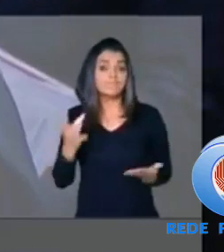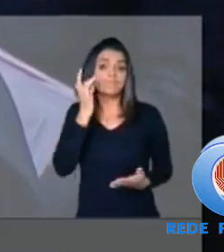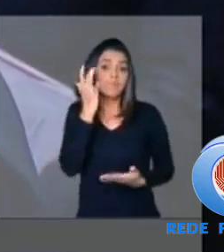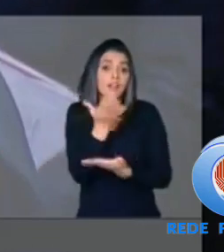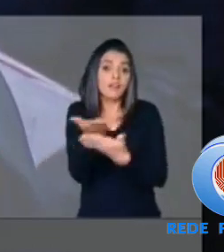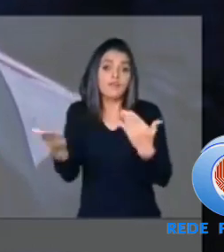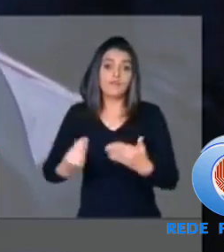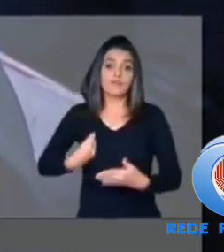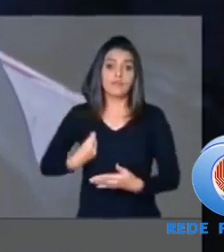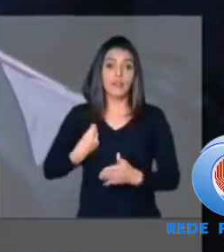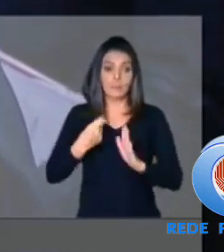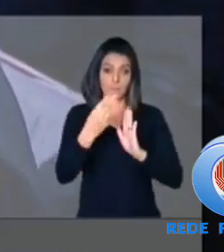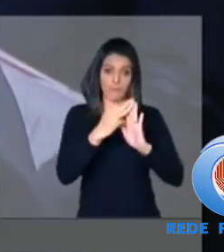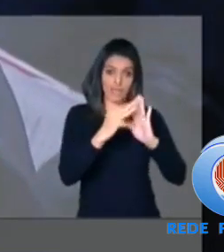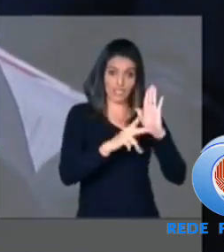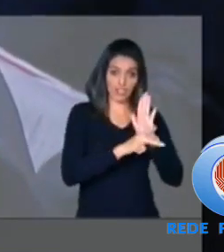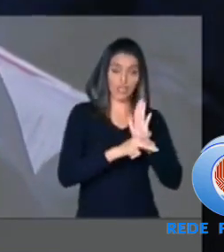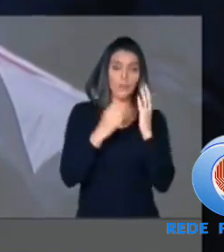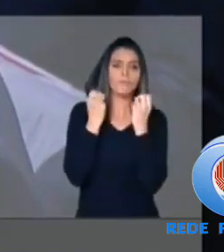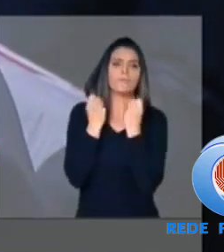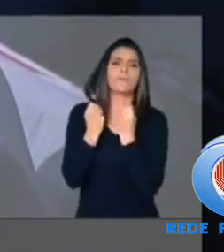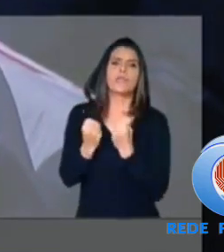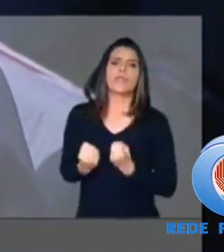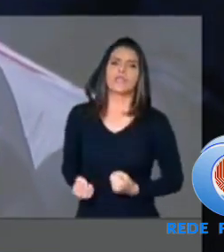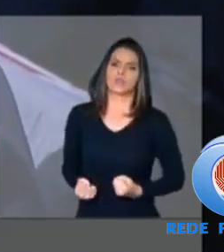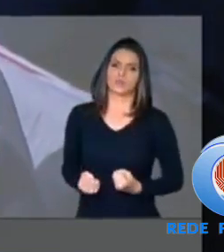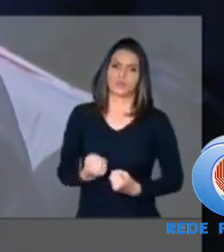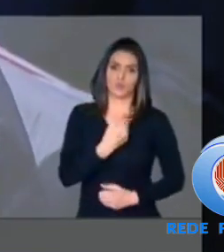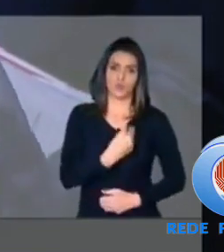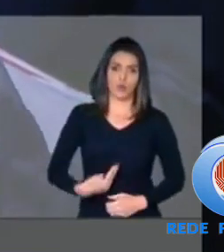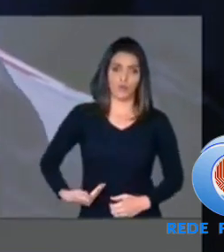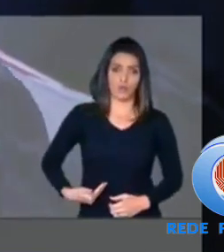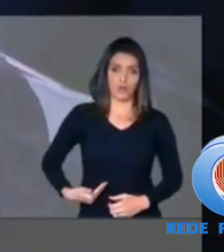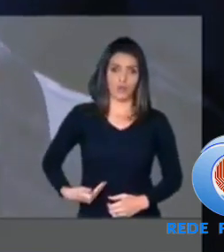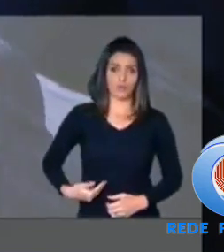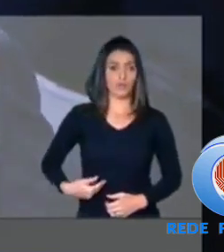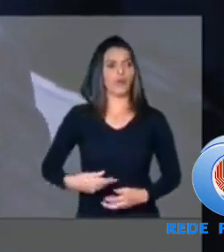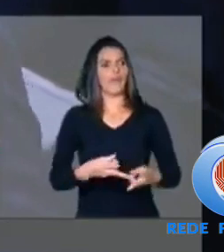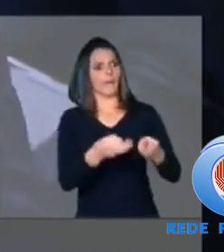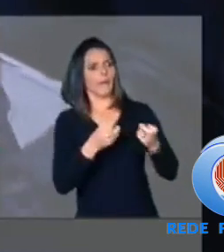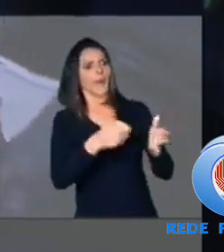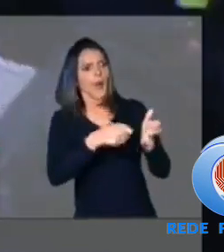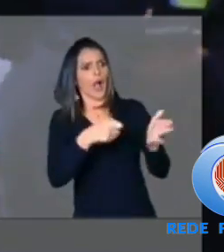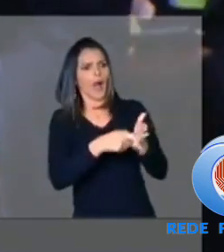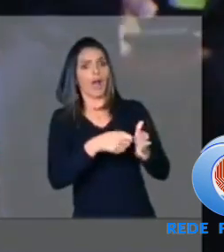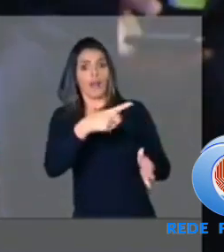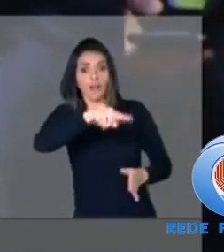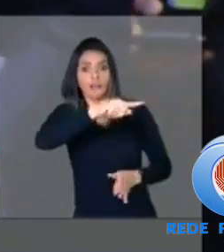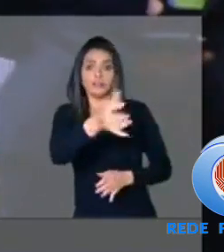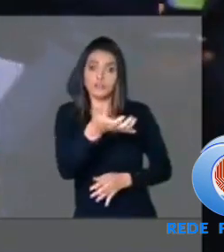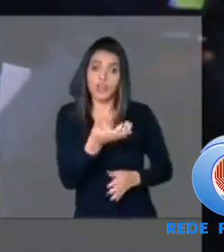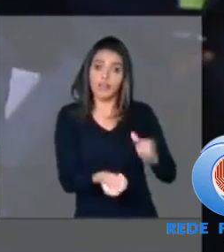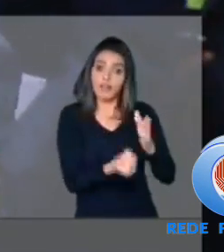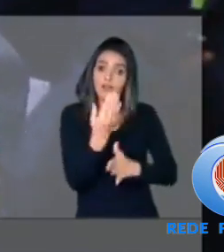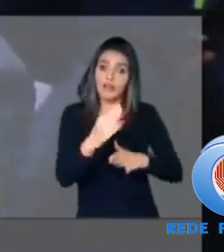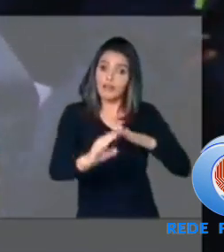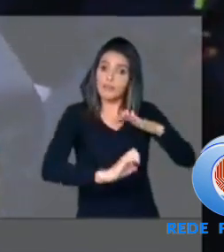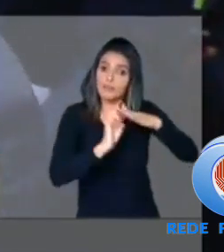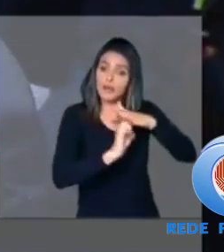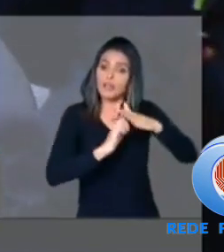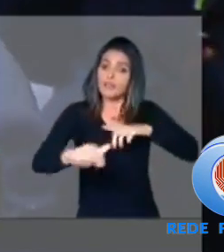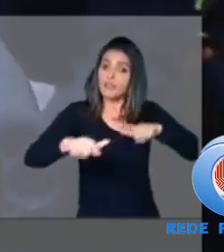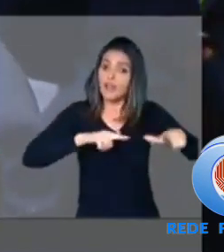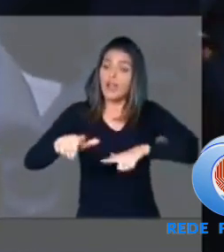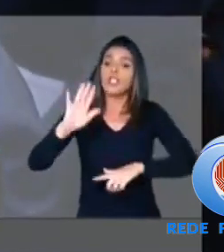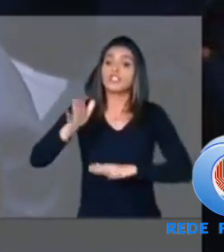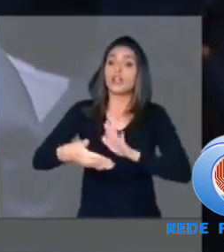medida provisória trata de tirarmos o peso do Estado de quem quer trabalhar. E aqui nós estamos falando de um item que já foi